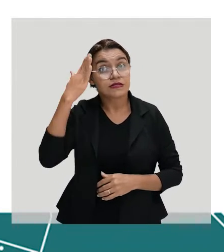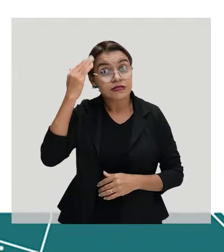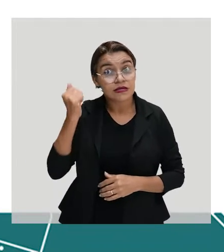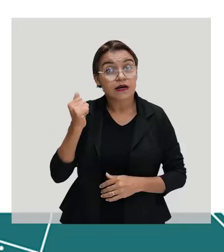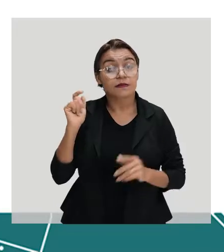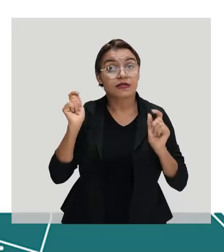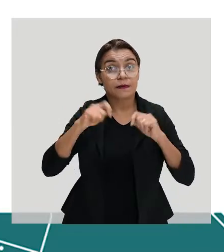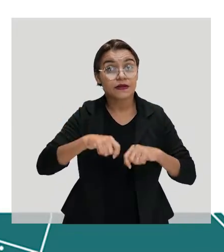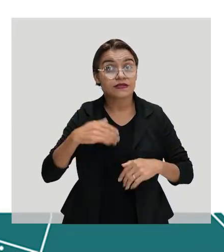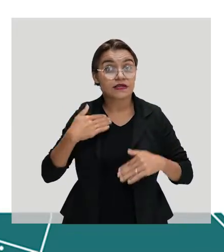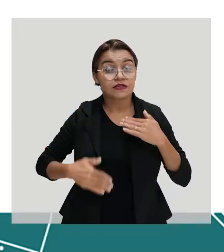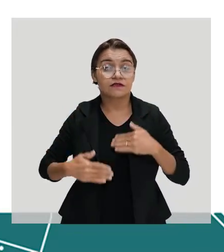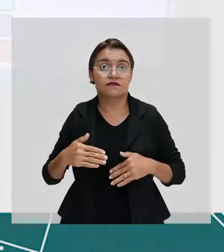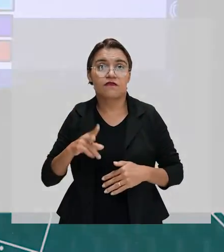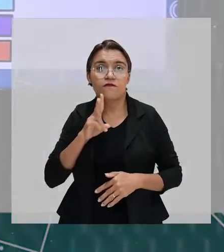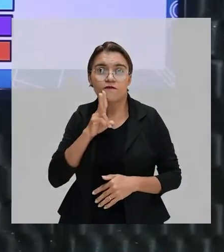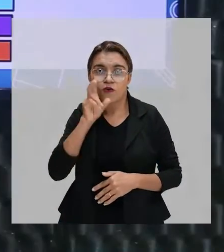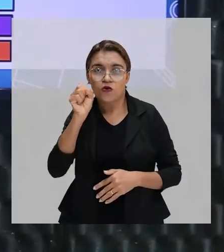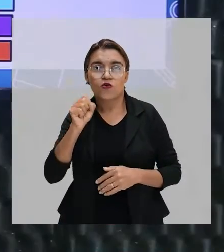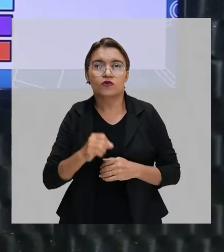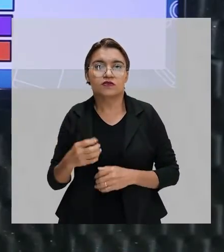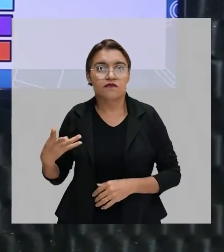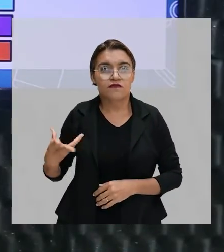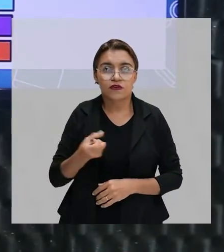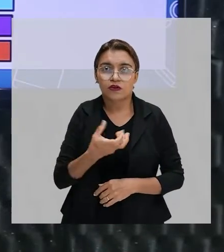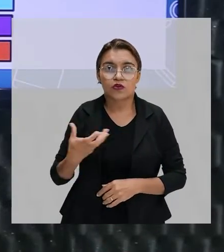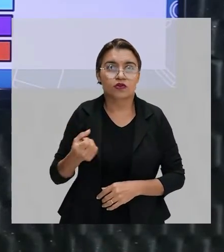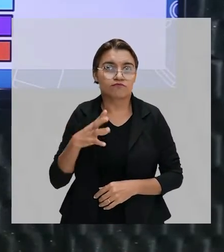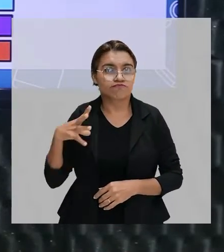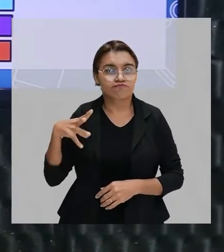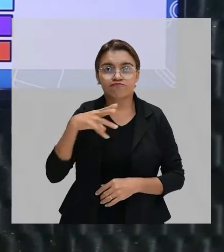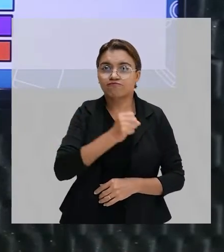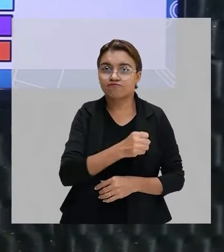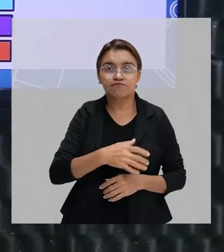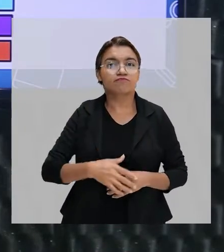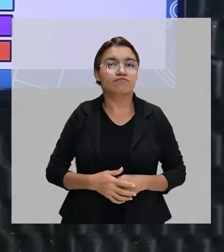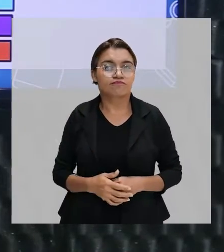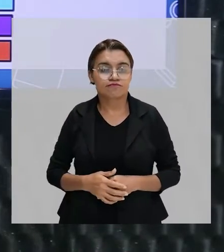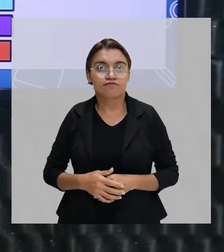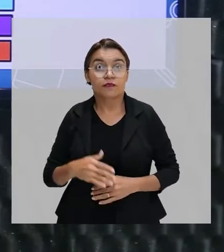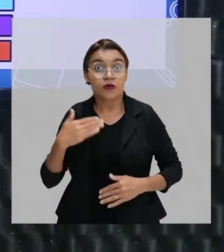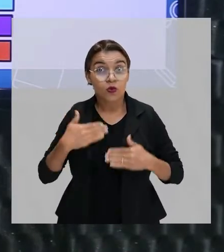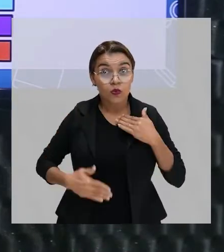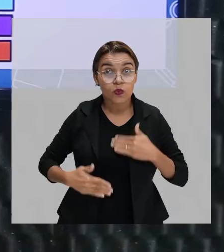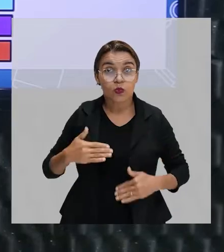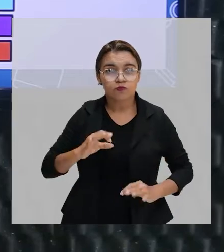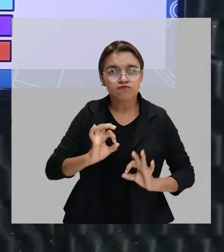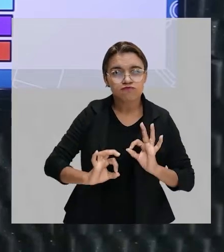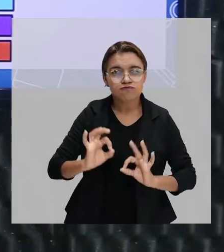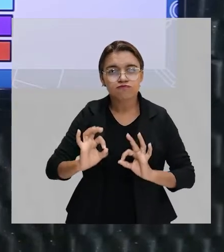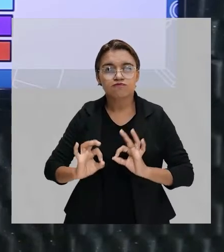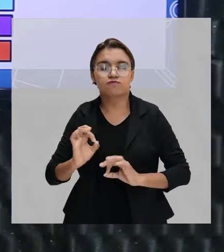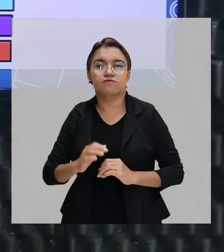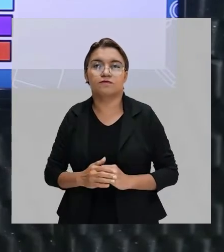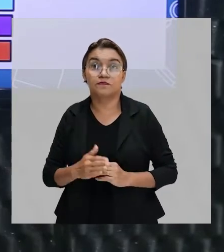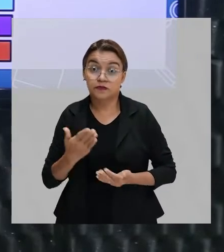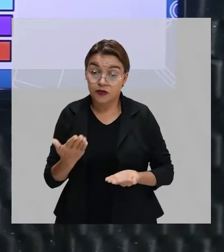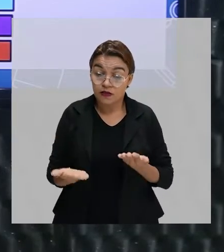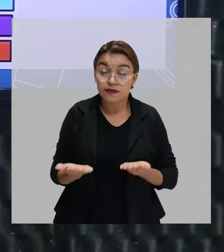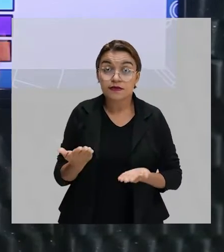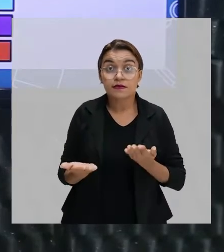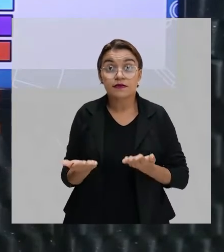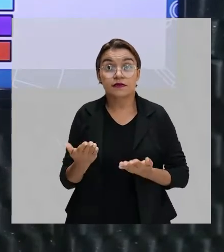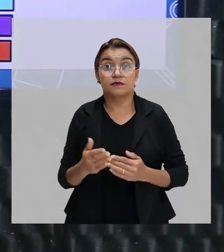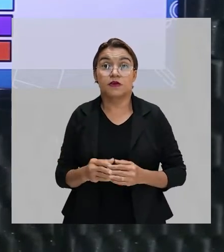já sabem quais são força velocidade agilidade a coordenação motora equilíbrio